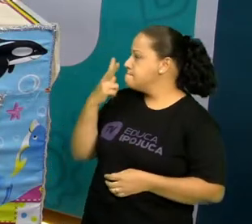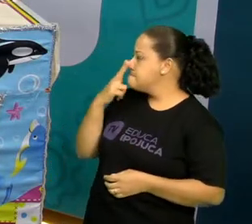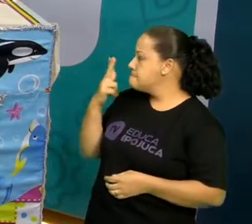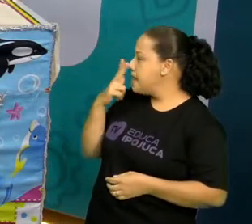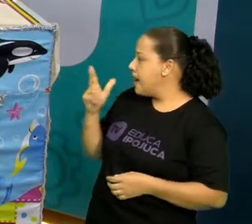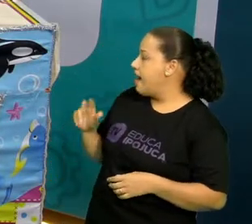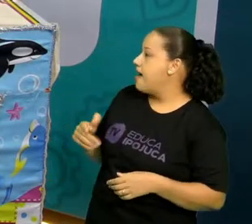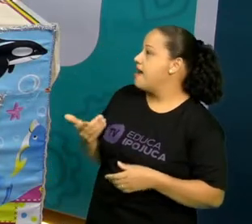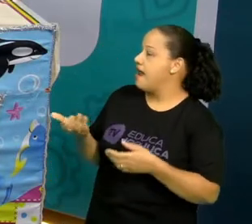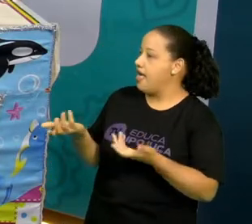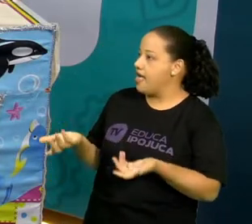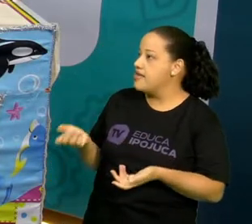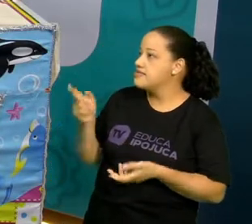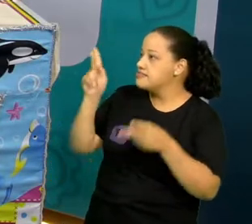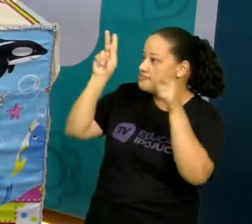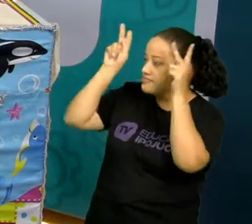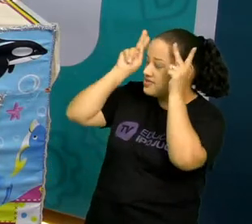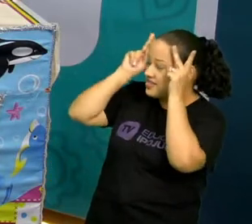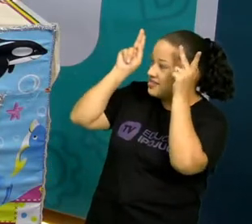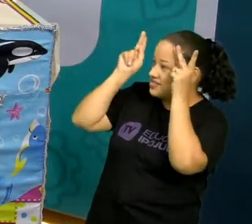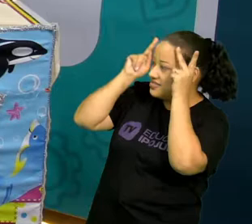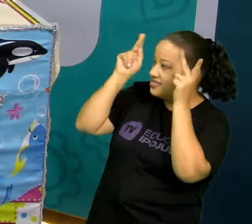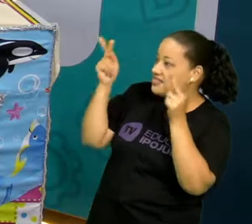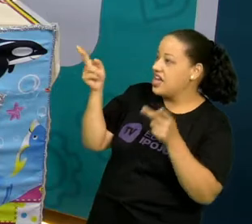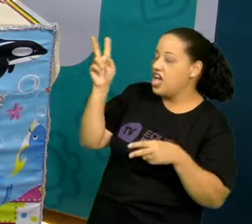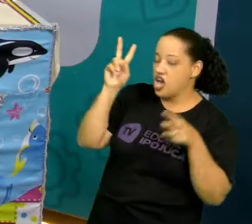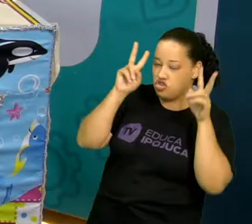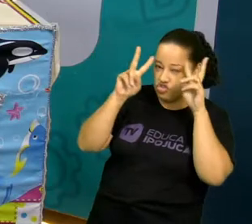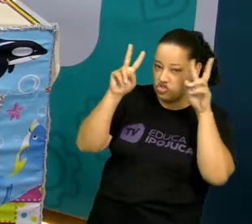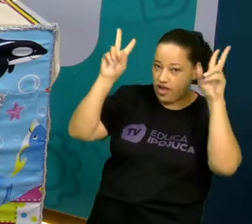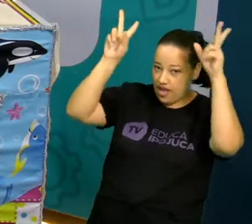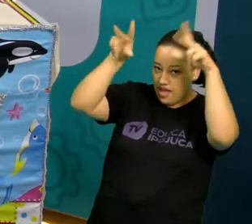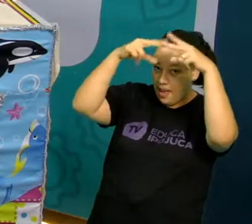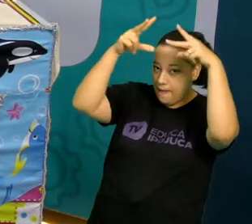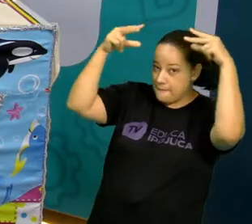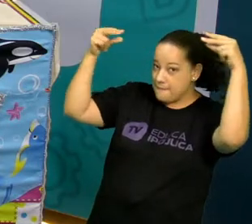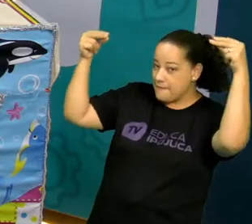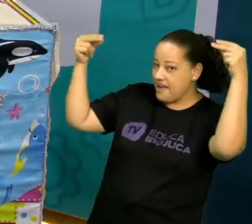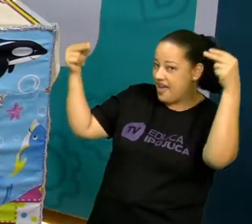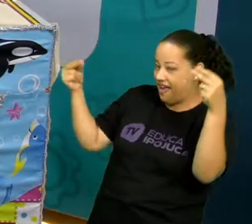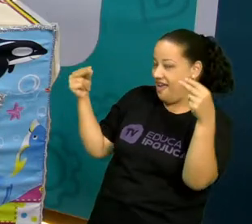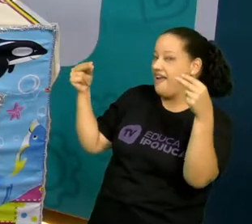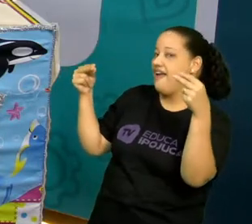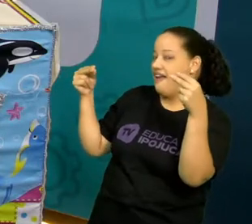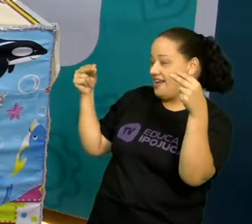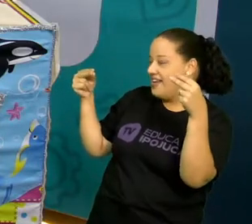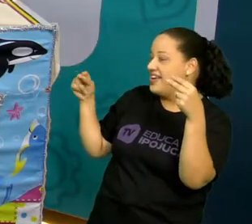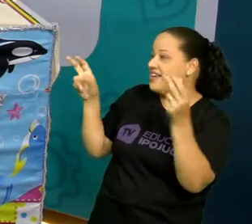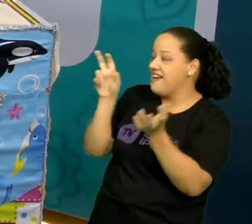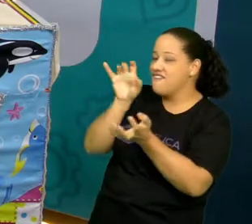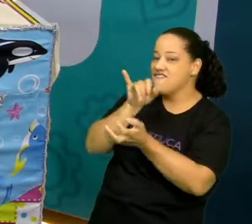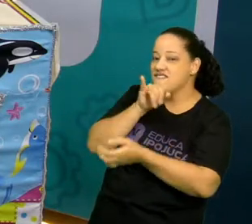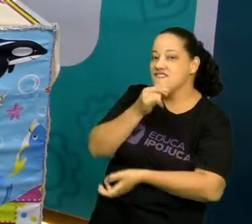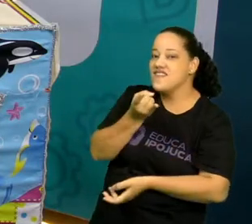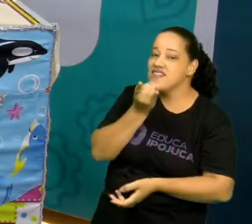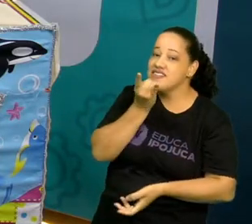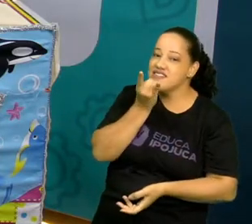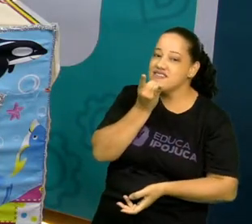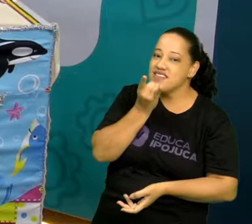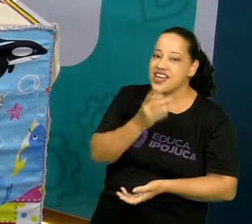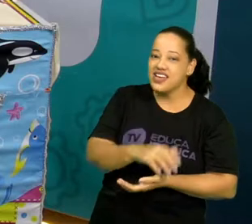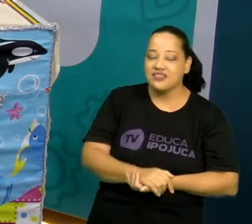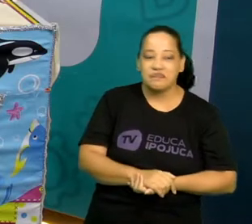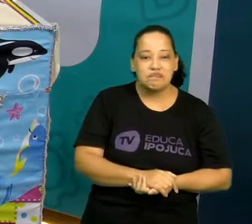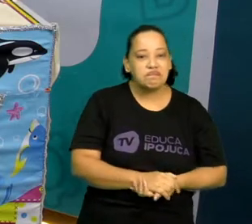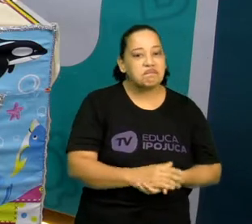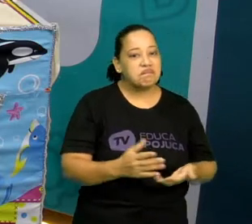Ah, entendi. A princesa, né? Mas aí faltava a coroa pra tia Lê, pra ser a princesa. É, tia Lê.